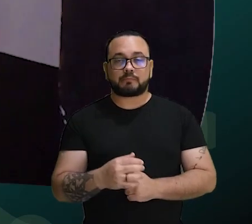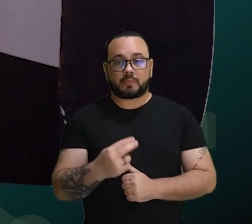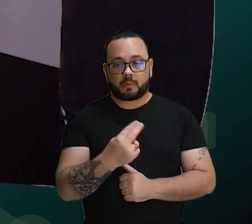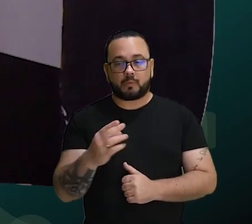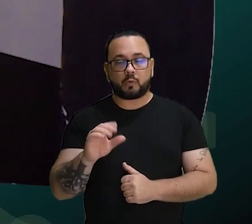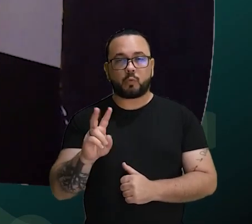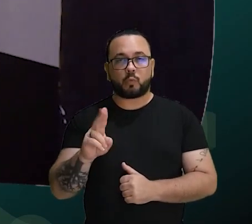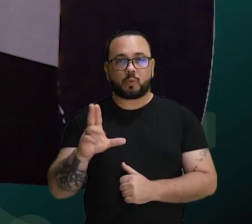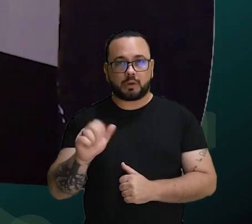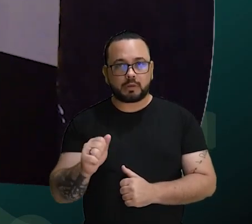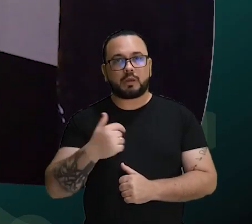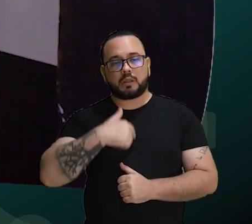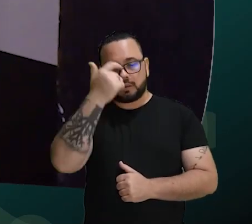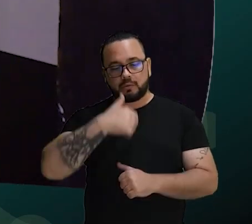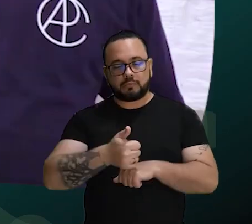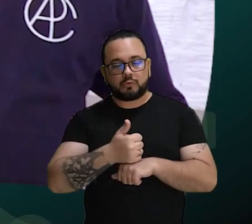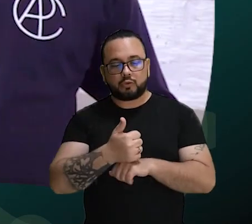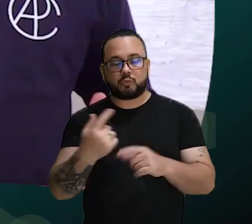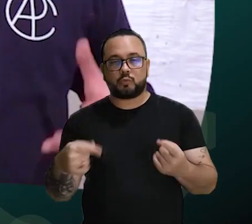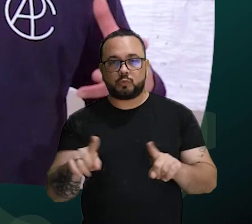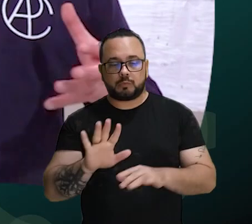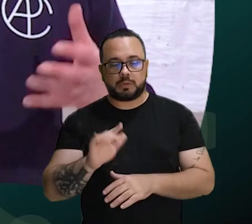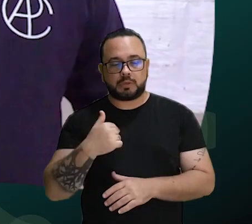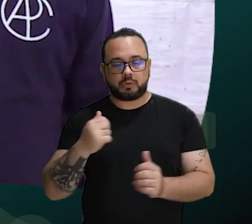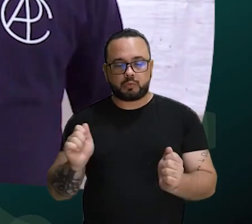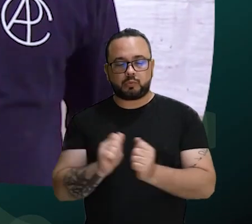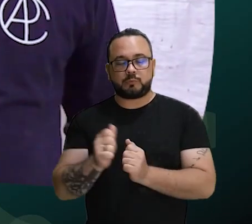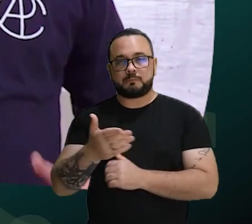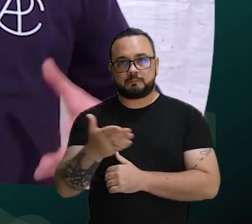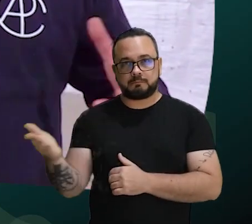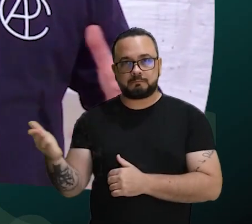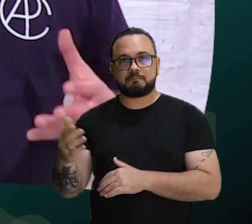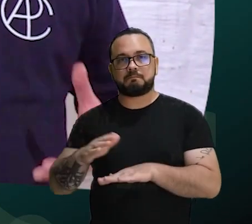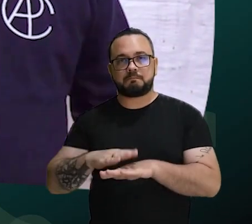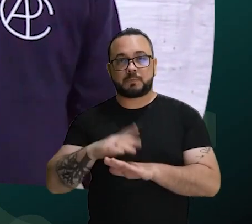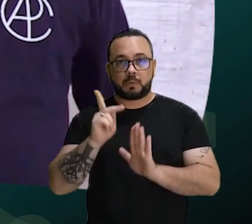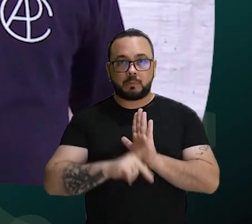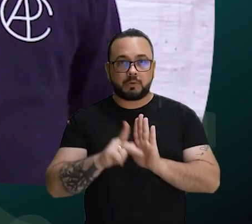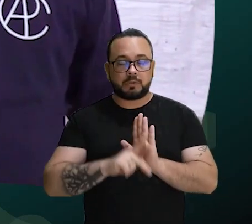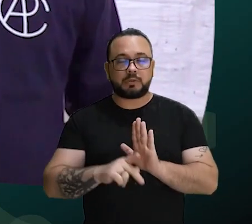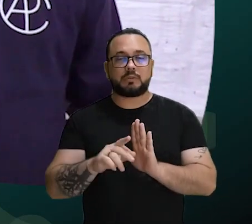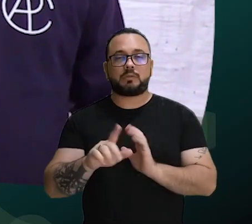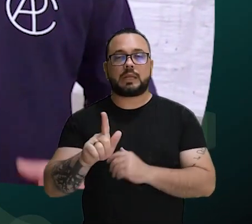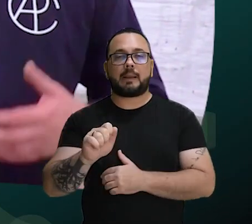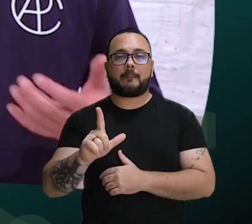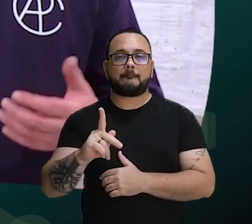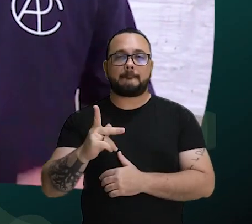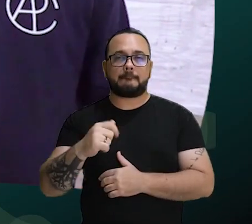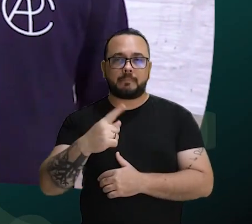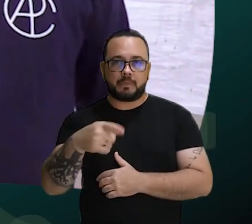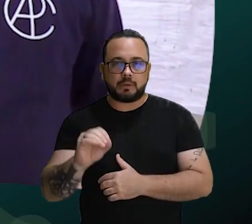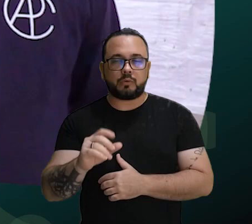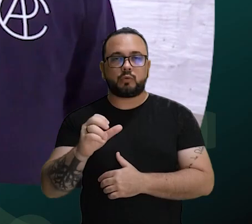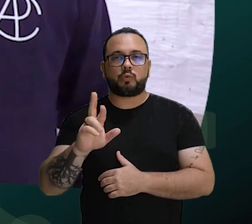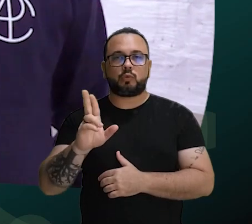Então, eu sou o Cuca Ferreira, eu sou músico, na verdade, mas aqui eu estou junto com a turma que está tocando esse projeto do Galpão Cru, como um dos